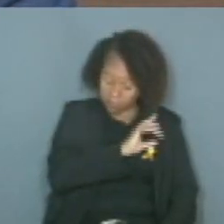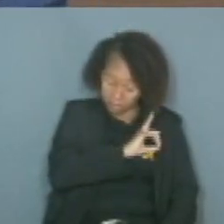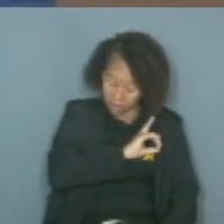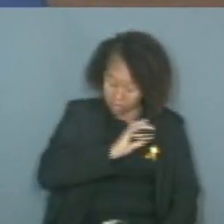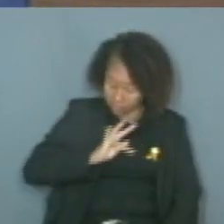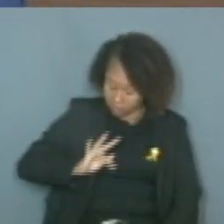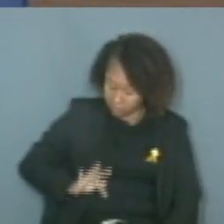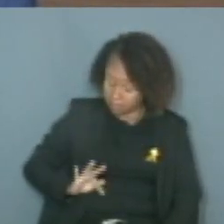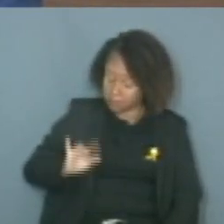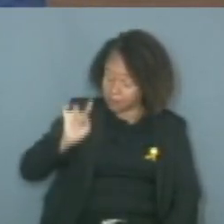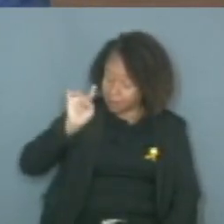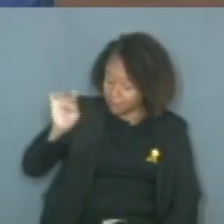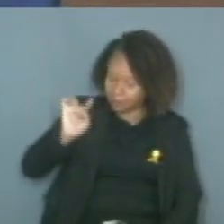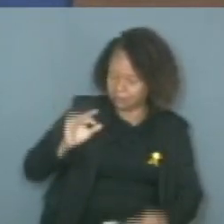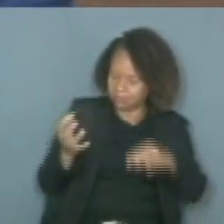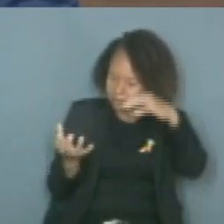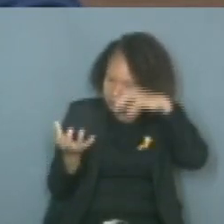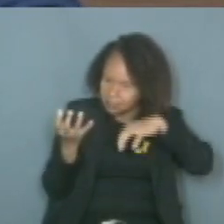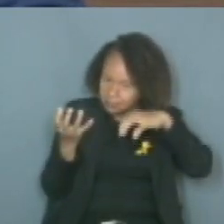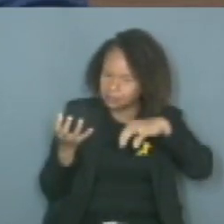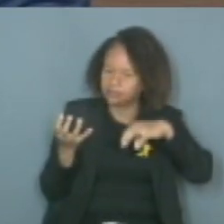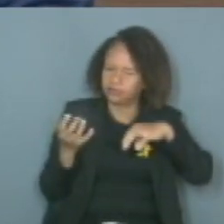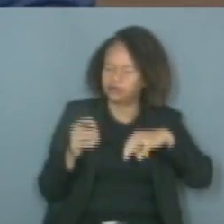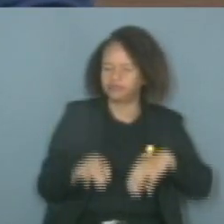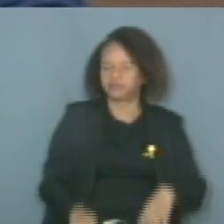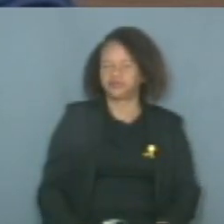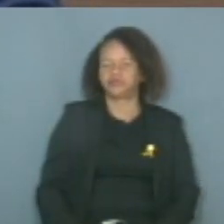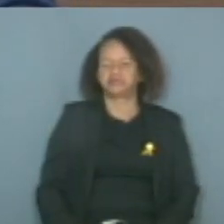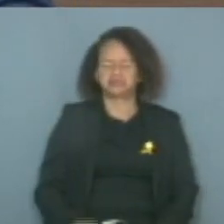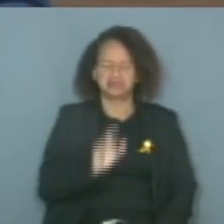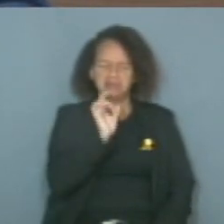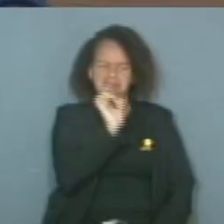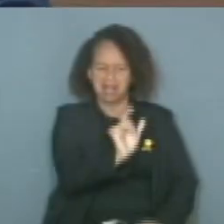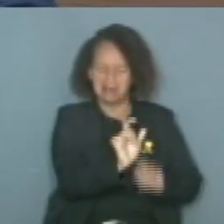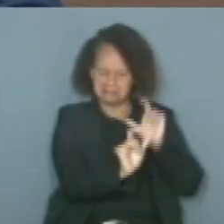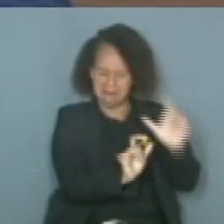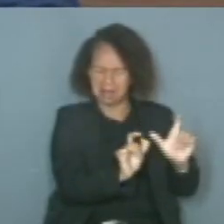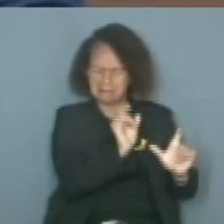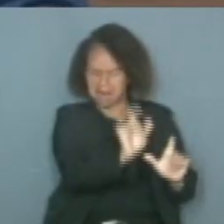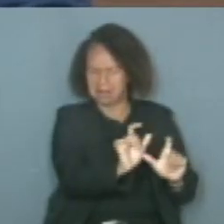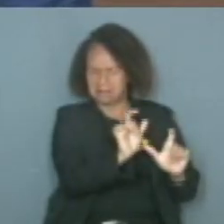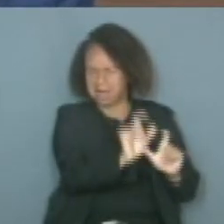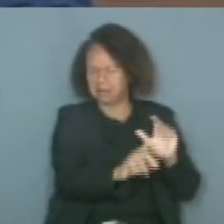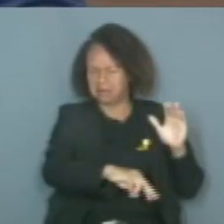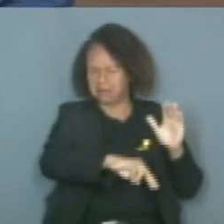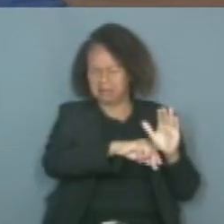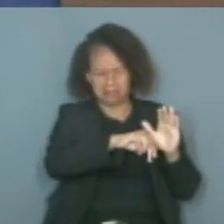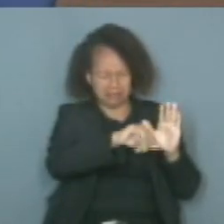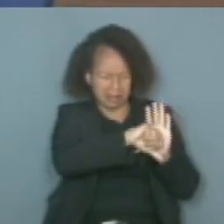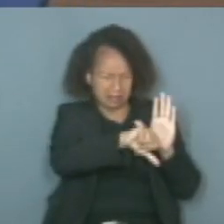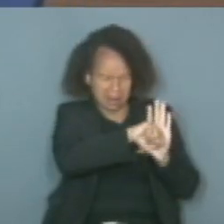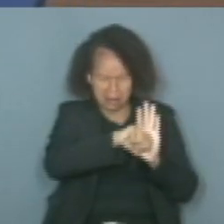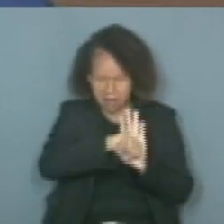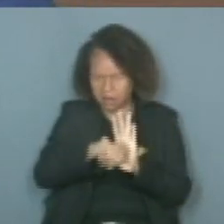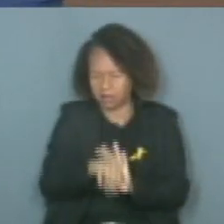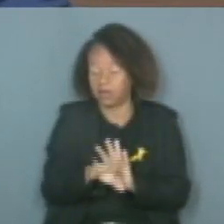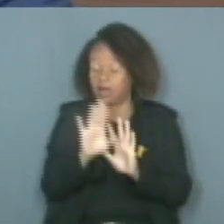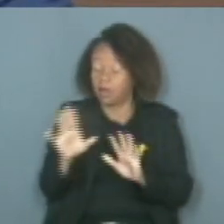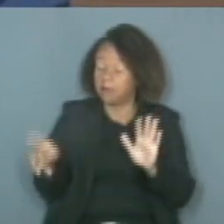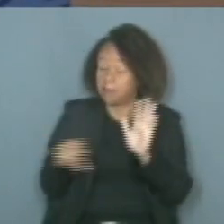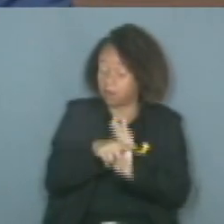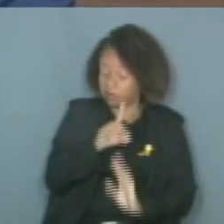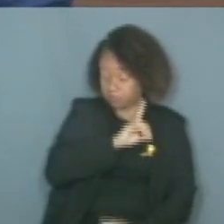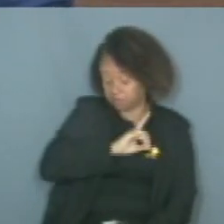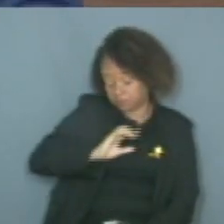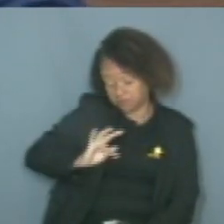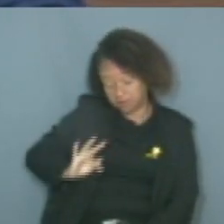dos Deputados. O poder de julgar são os próprios deputados. Se eles vão